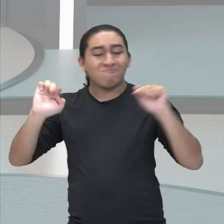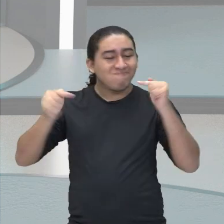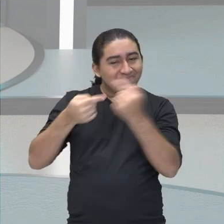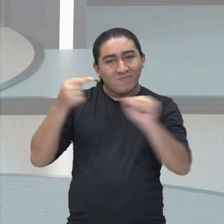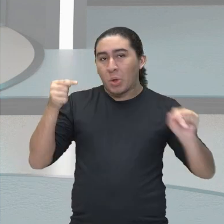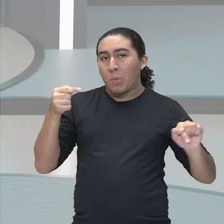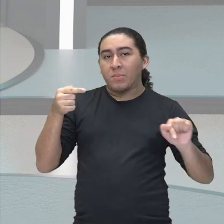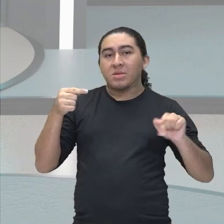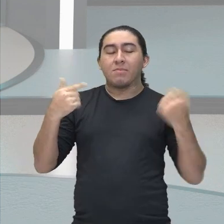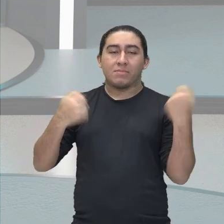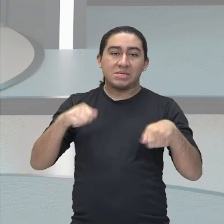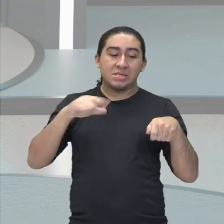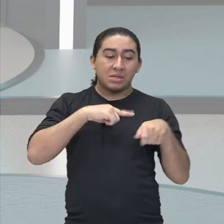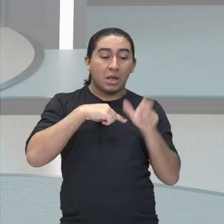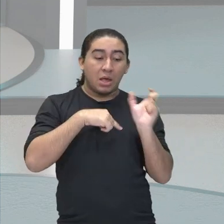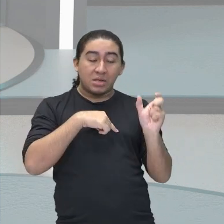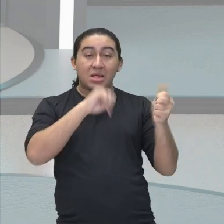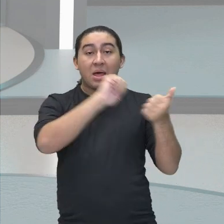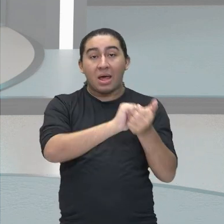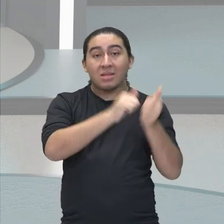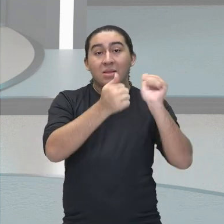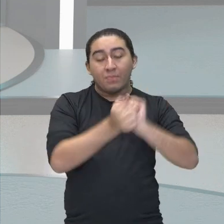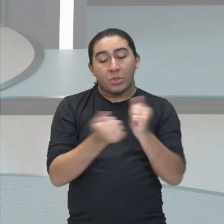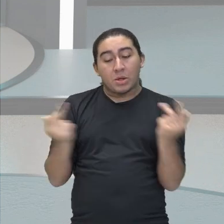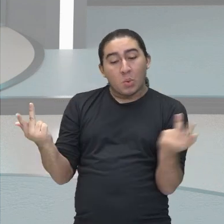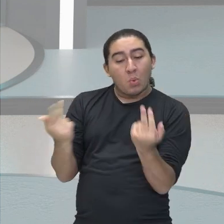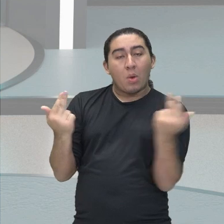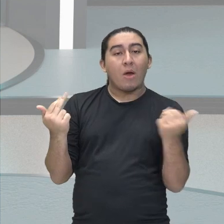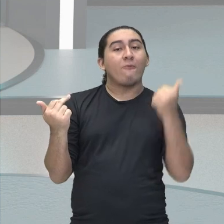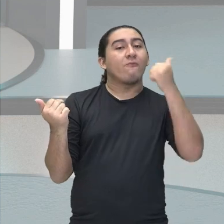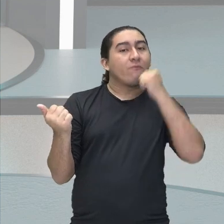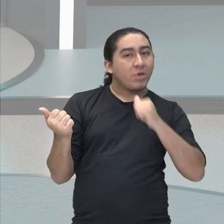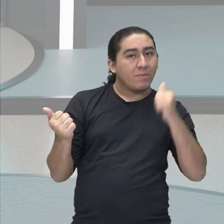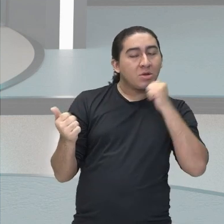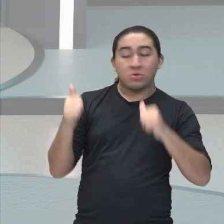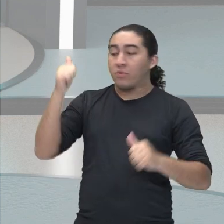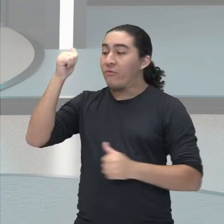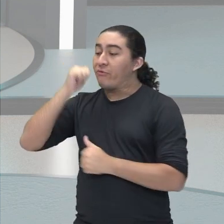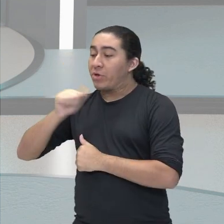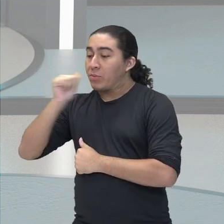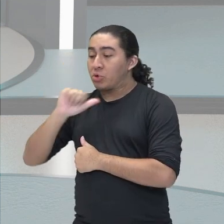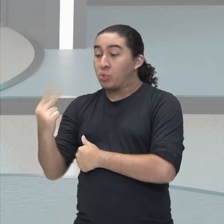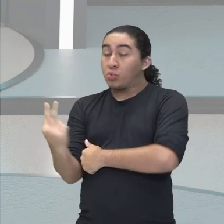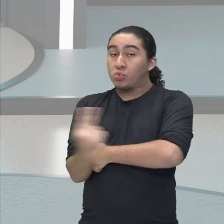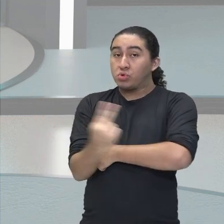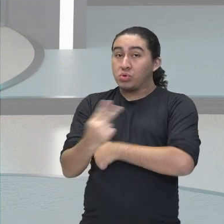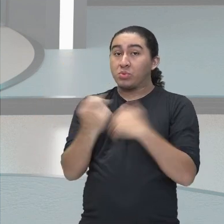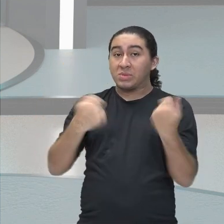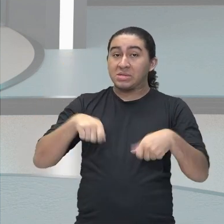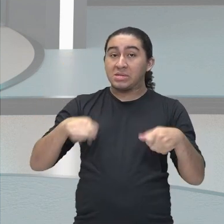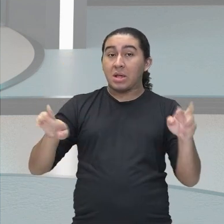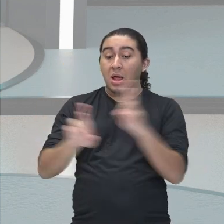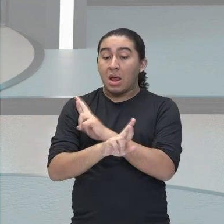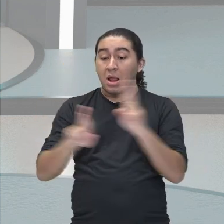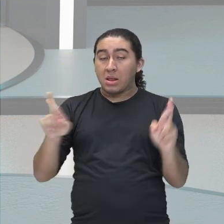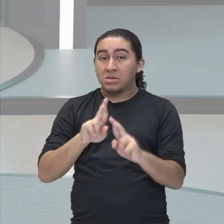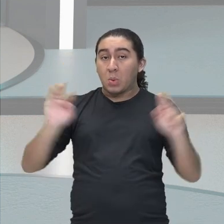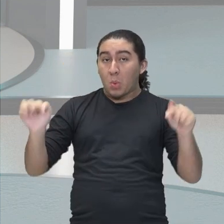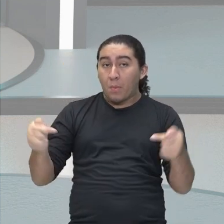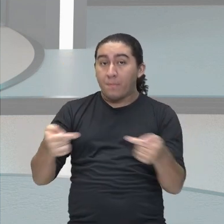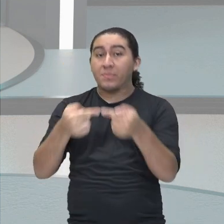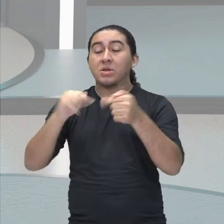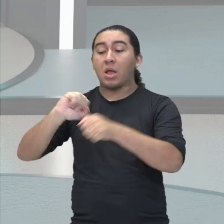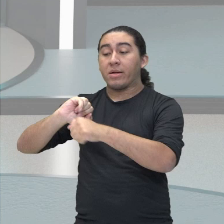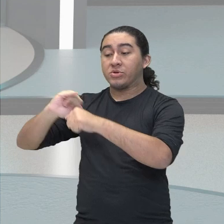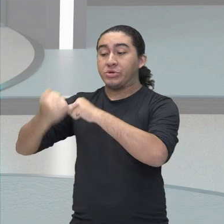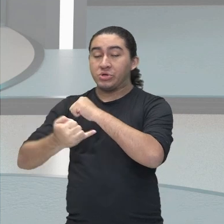que estar no feminino, entenderam? Então, tem que ter esta relação do adjetivo com